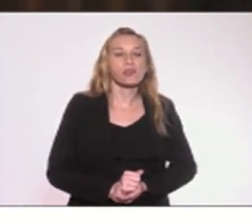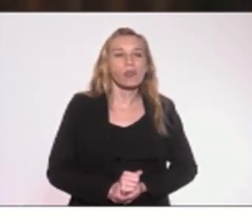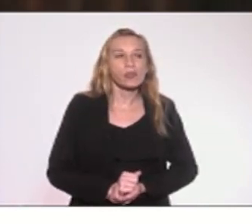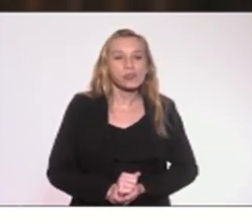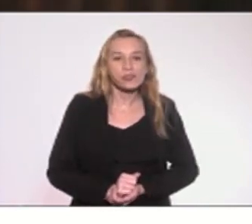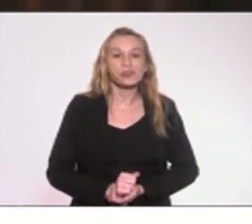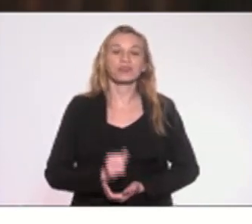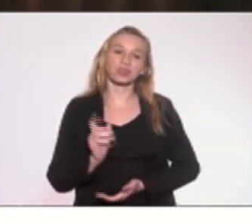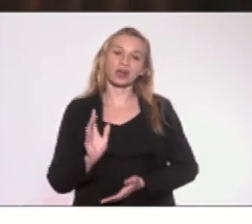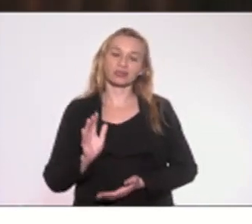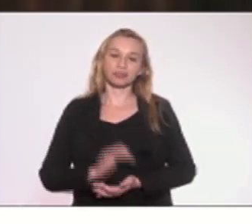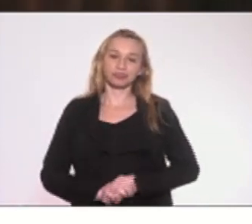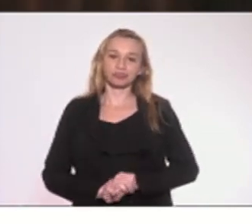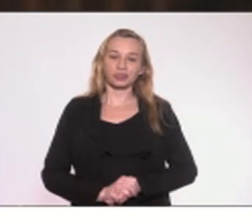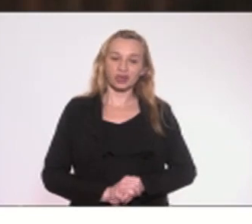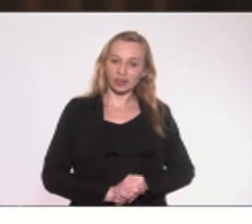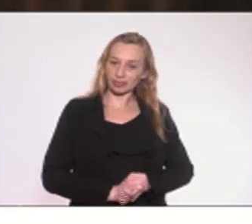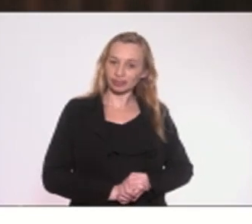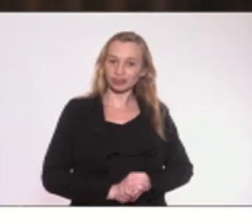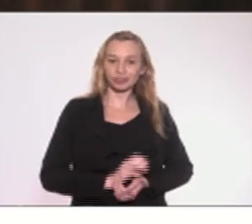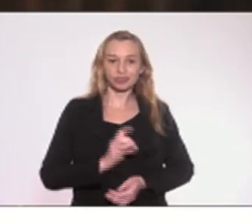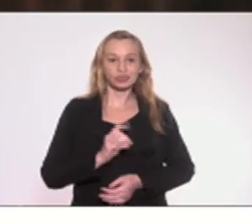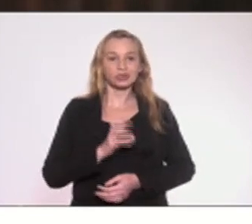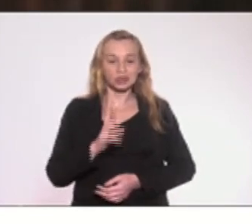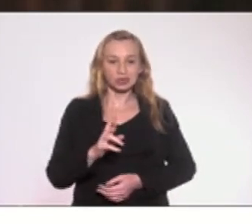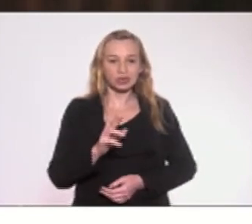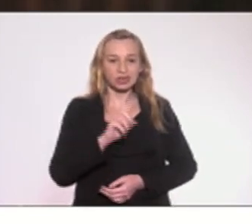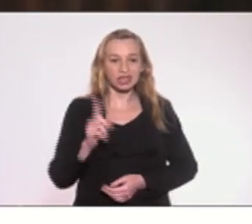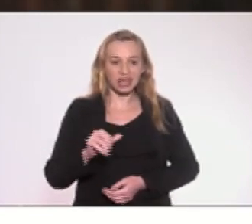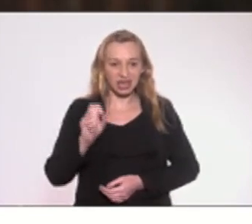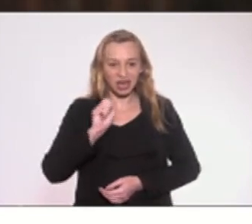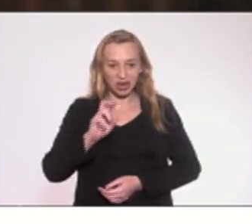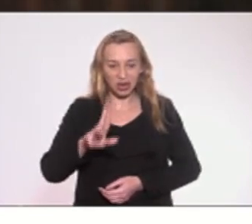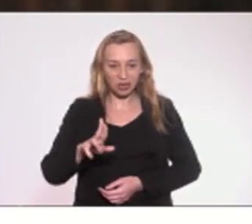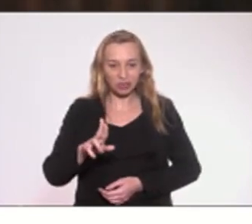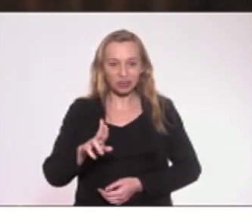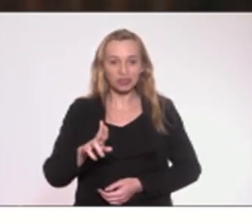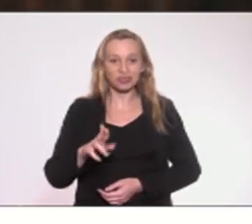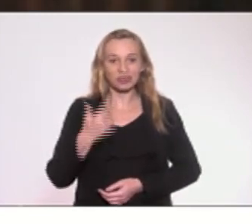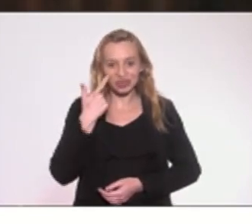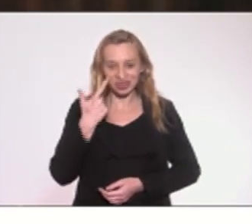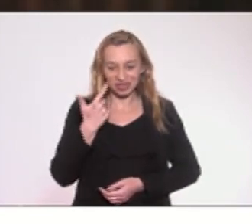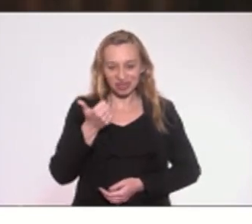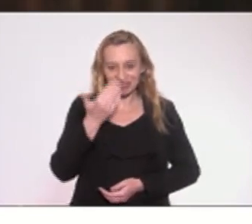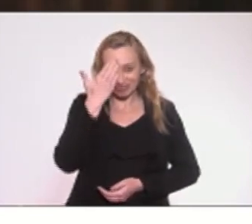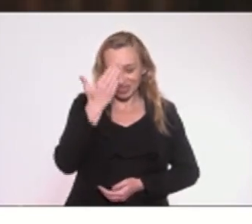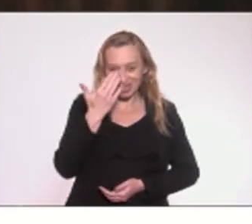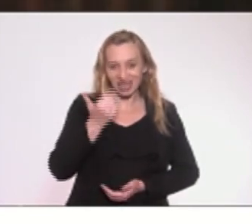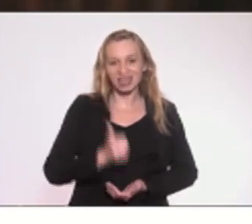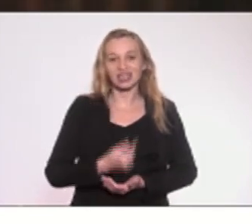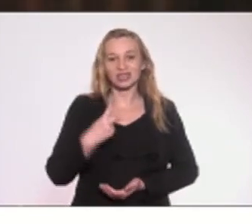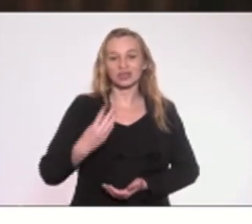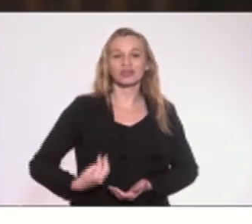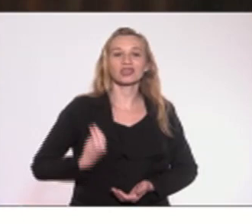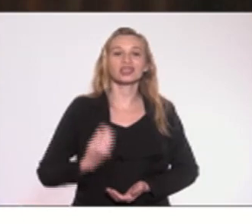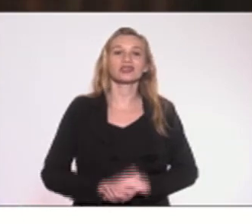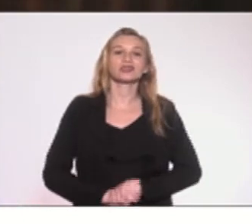E, enfim... Doutor Zaqueu. Doutor Zaqueu também, avistei agora. Muito obrigada pela